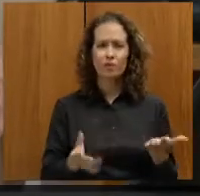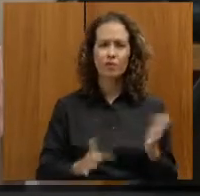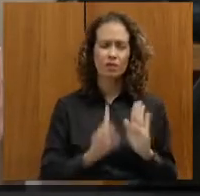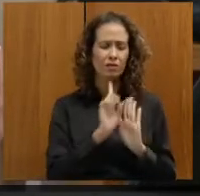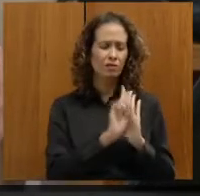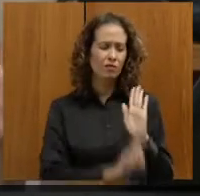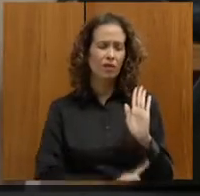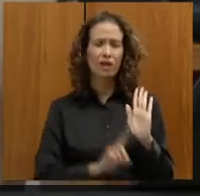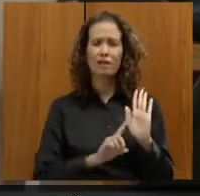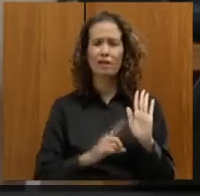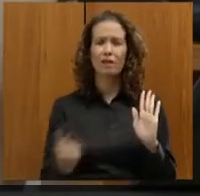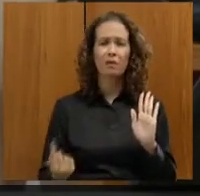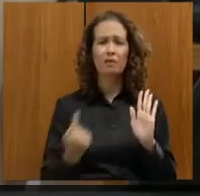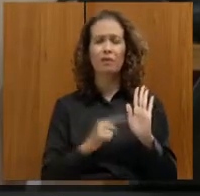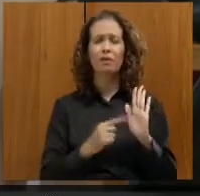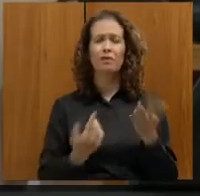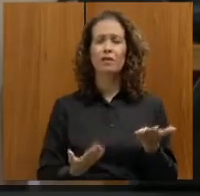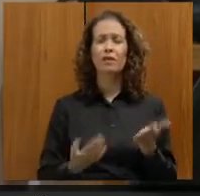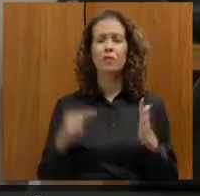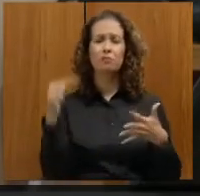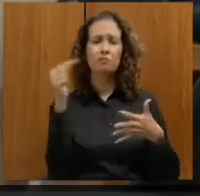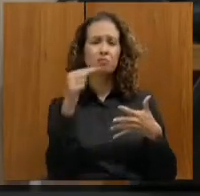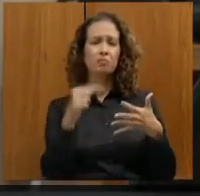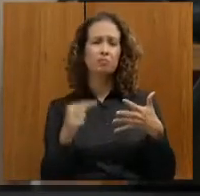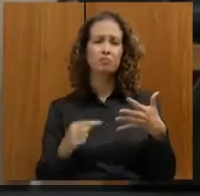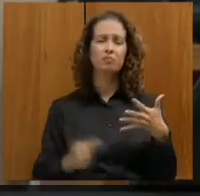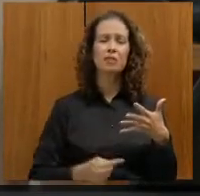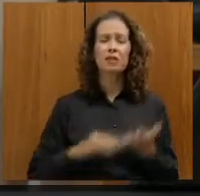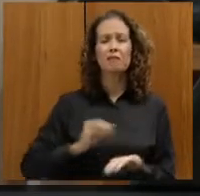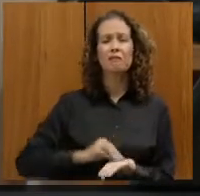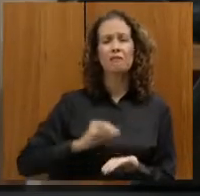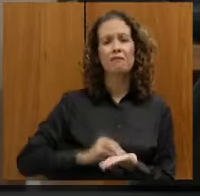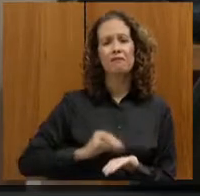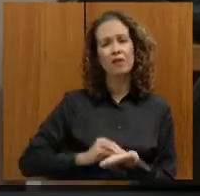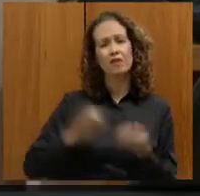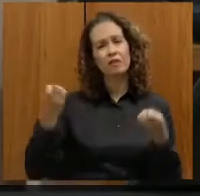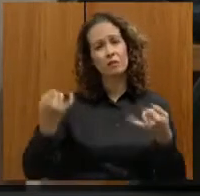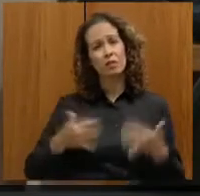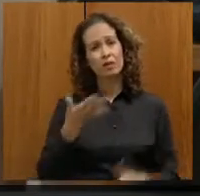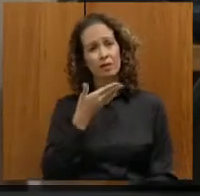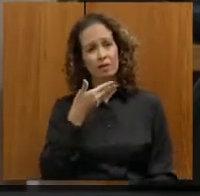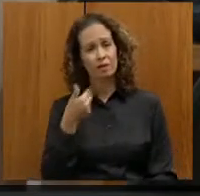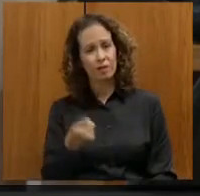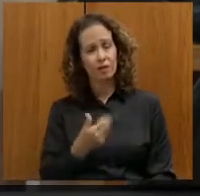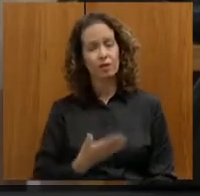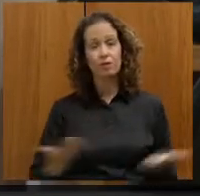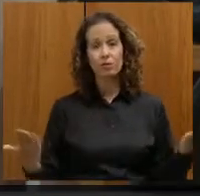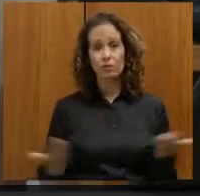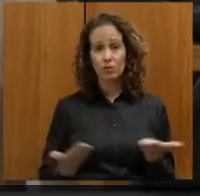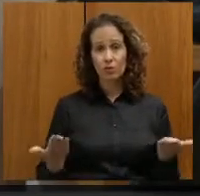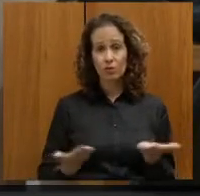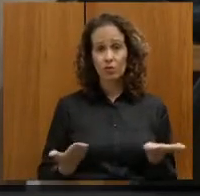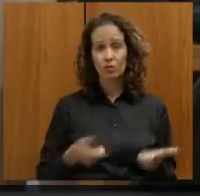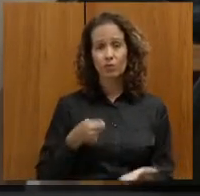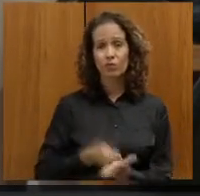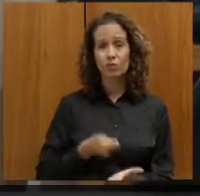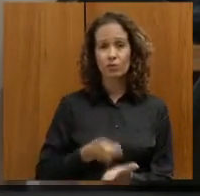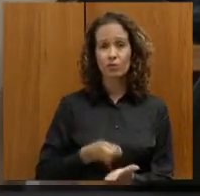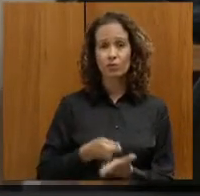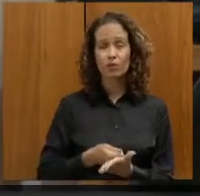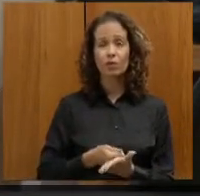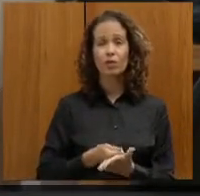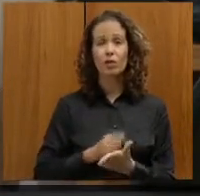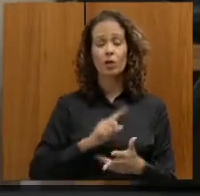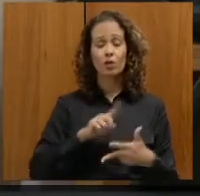mas ele não coloca os pontos nos is tá forma com o que hoje se obriga os demais